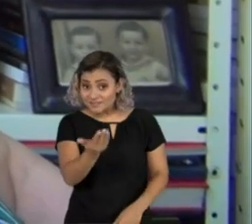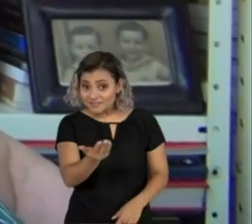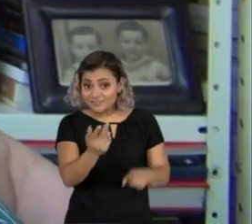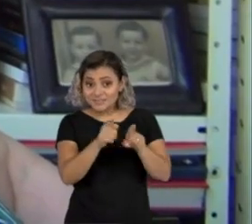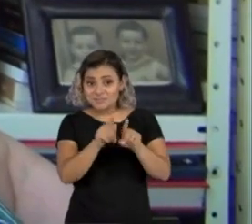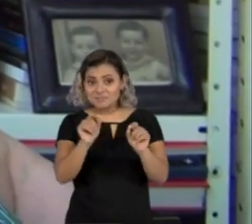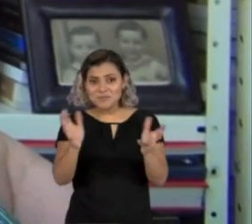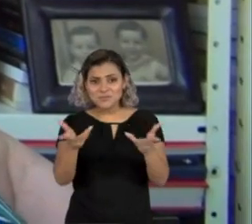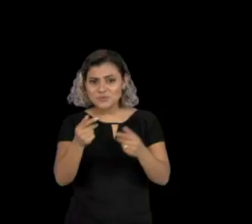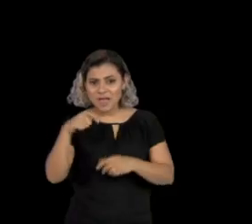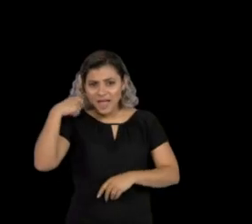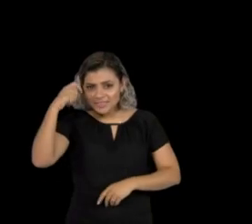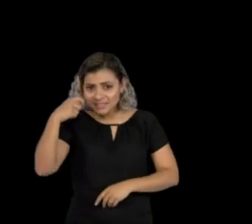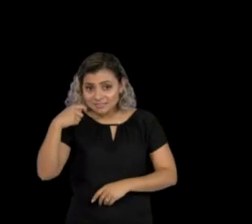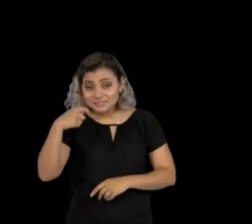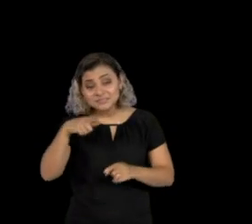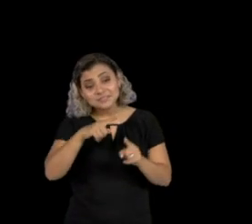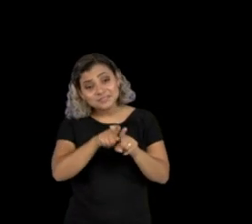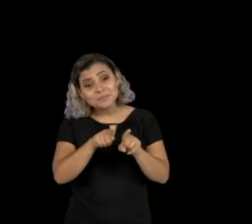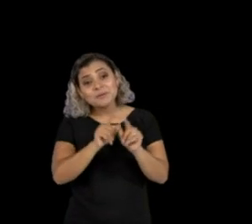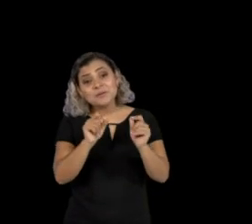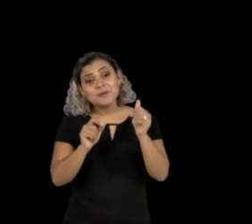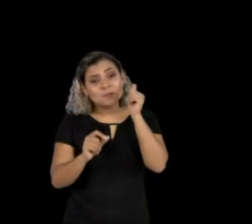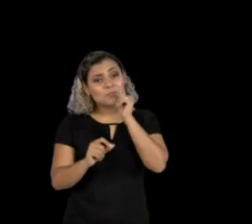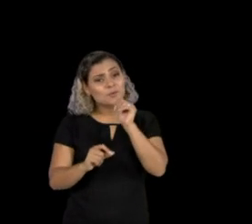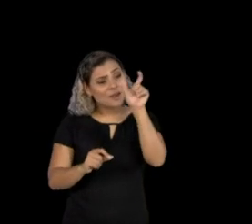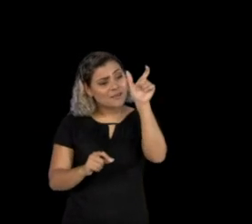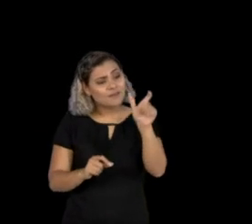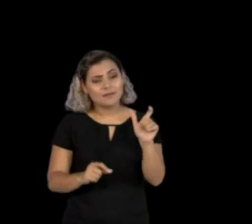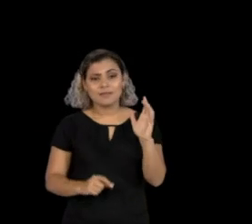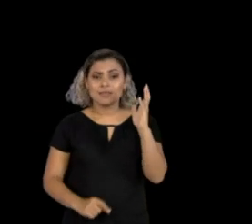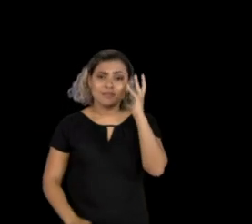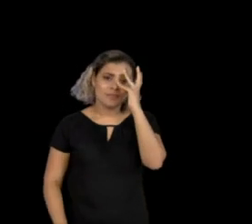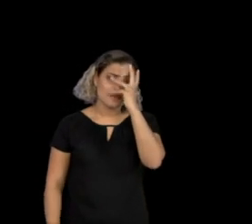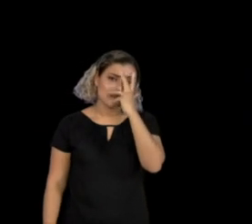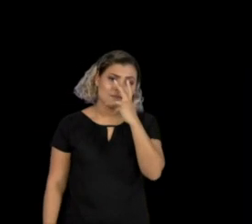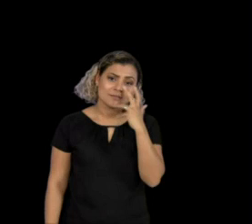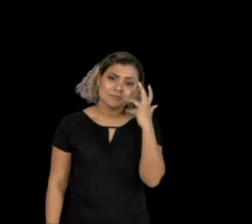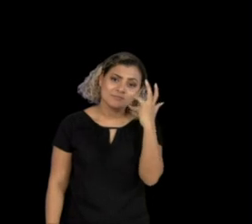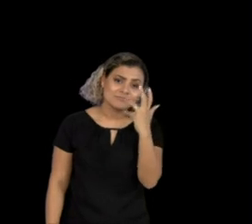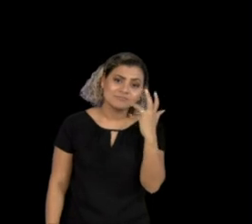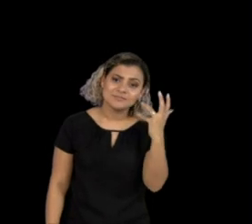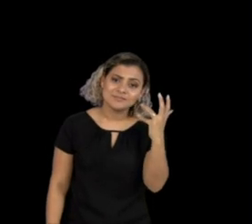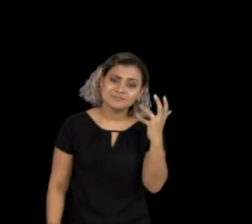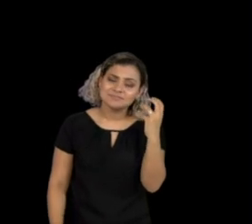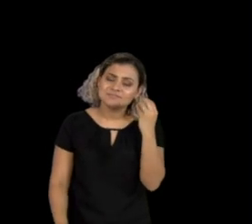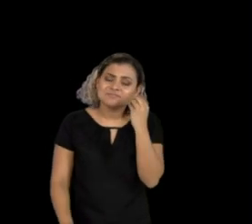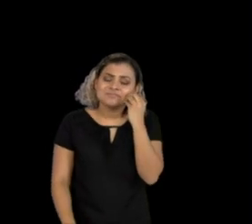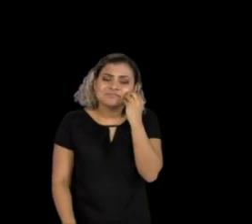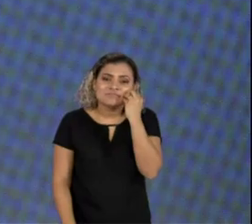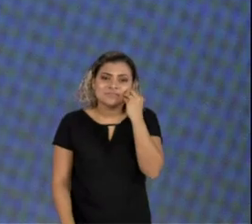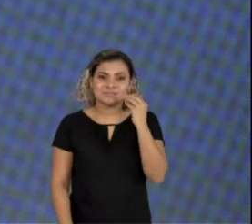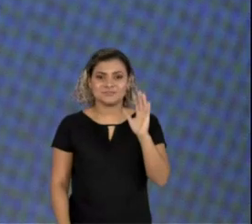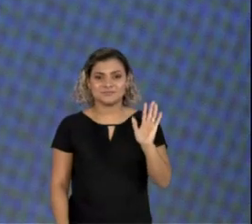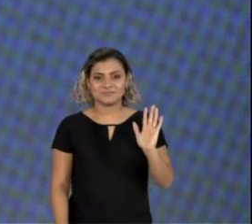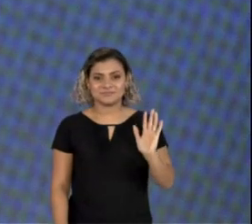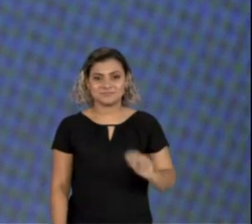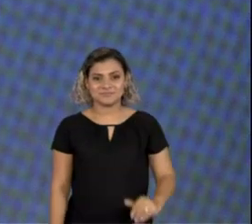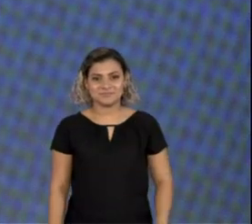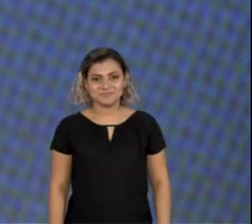ser uma excelente atriz, é uma mulher tão linda, tão bonita. Um beijo no coração.